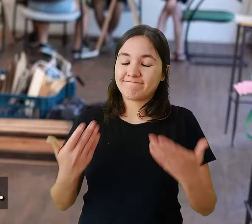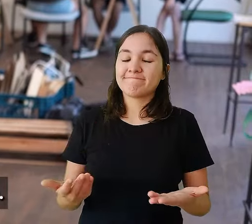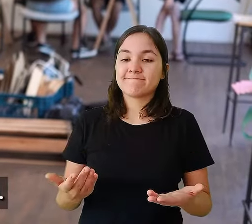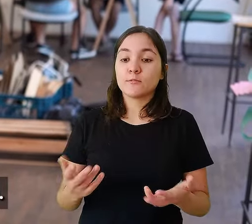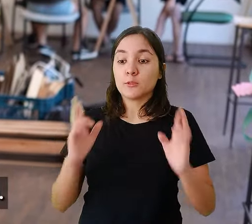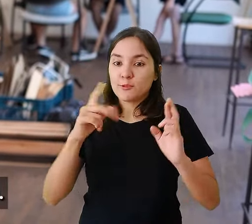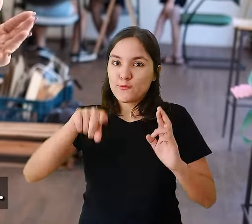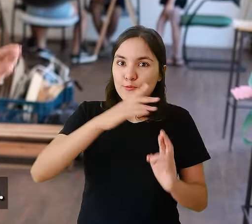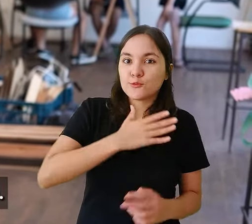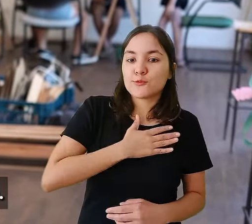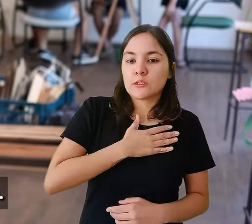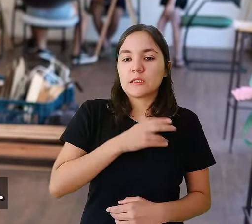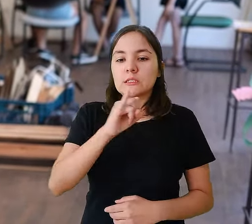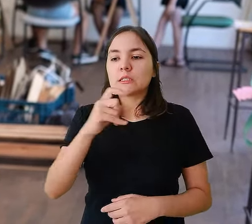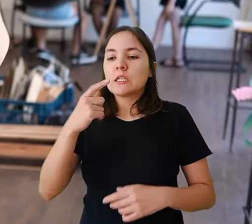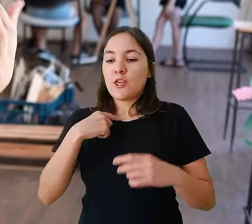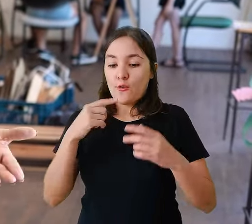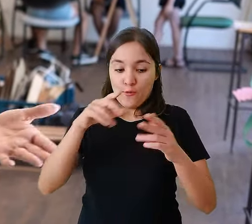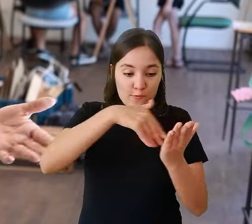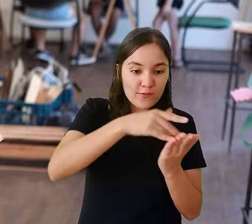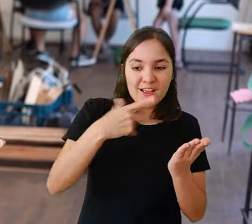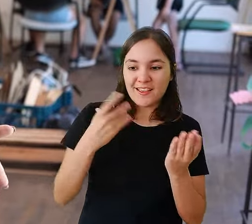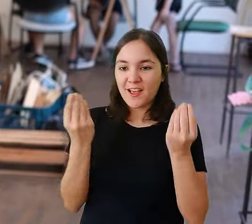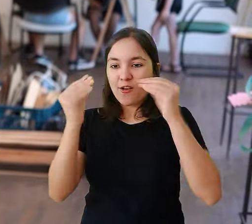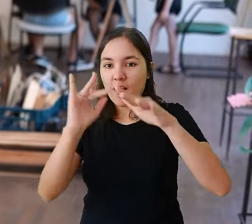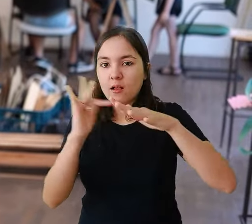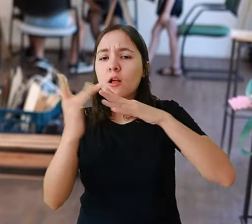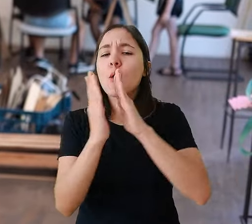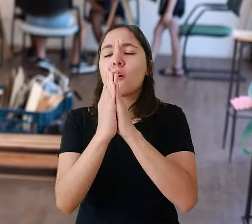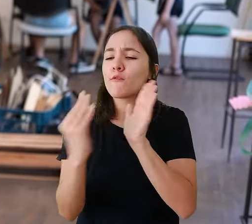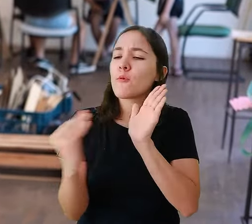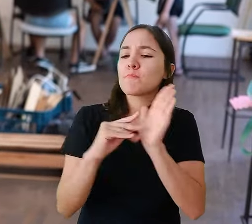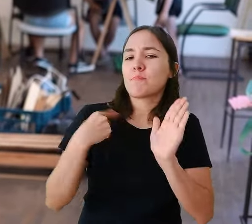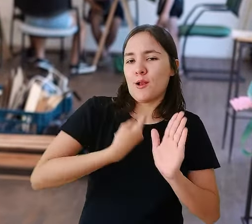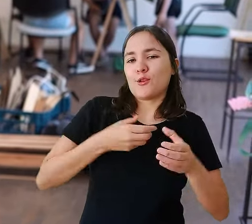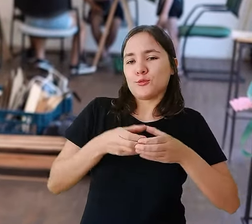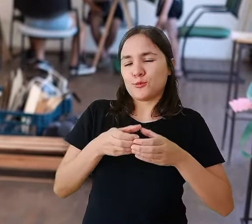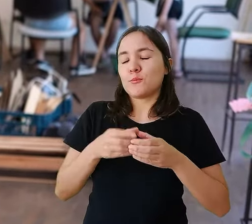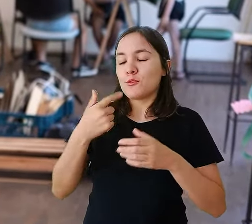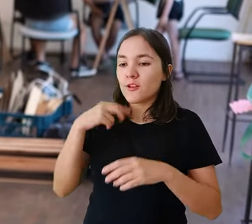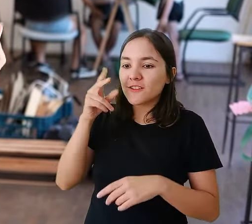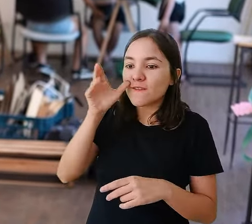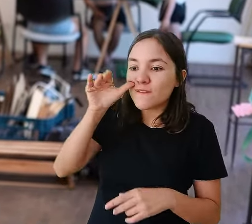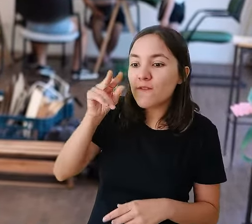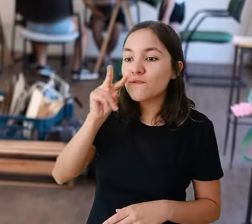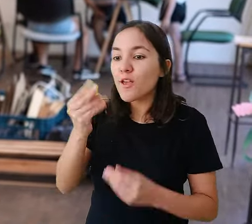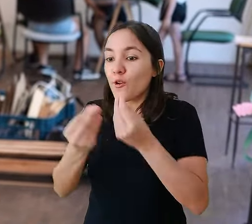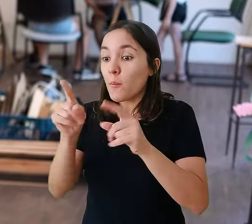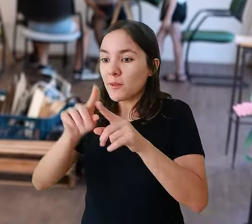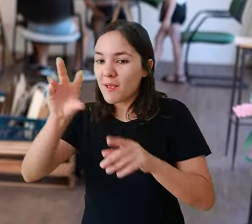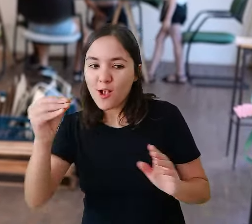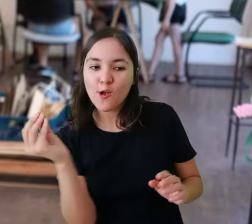É isso, espero que tenham gostado. Se forem compartilhar suas produções, por favor, marquem a Casa de Cultura do Parque, que a gente vai